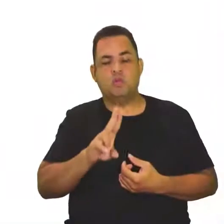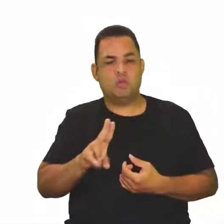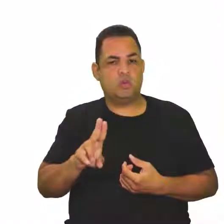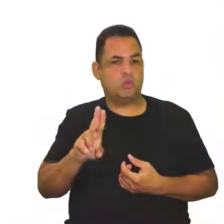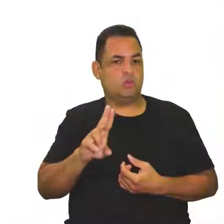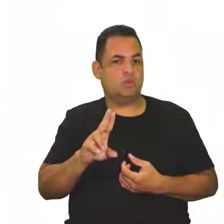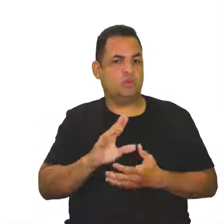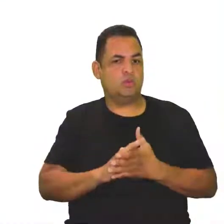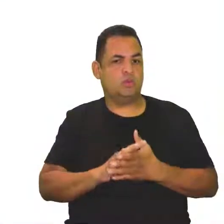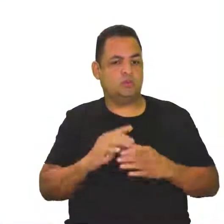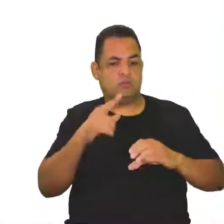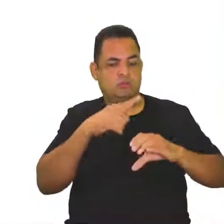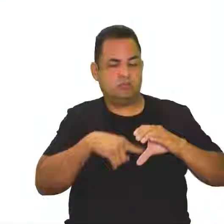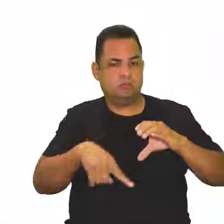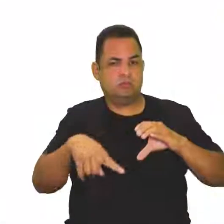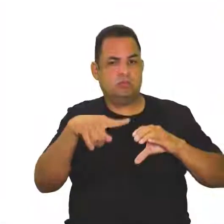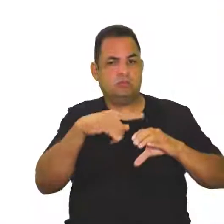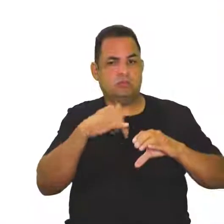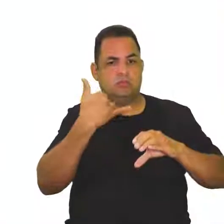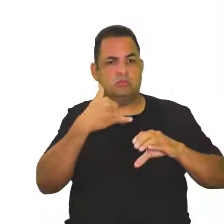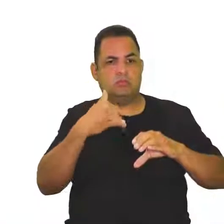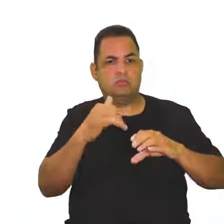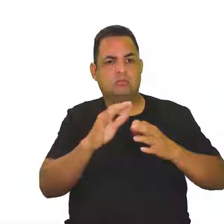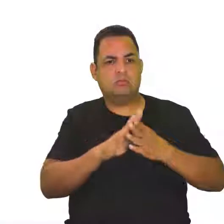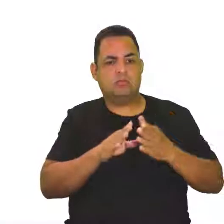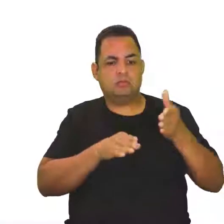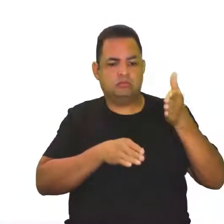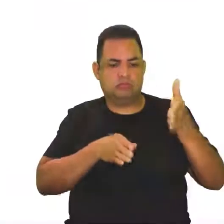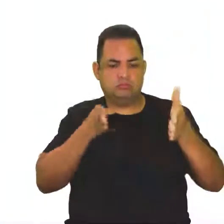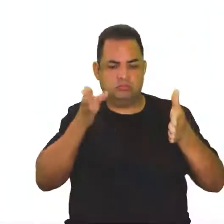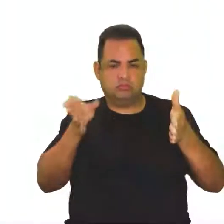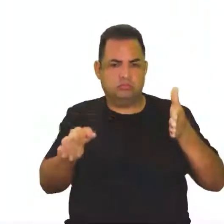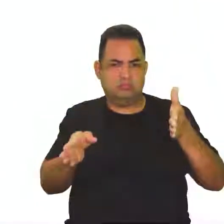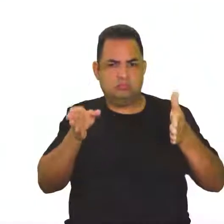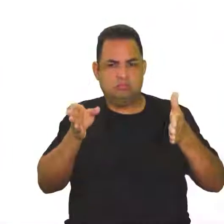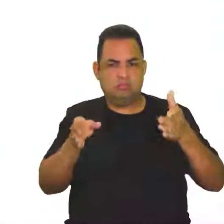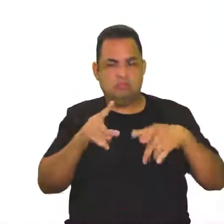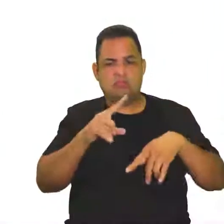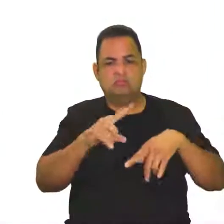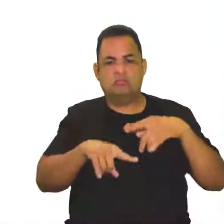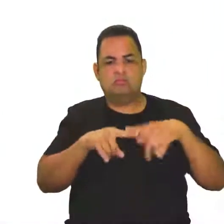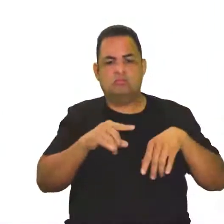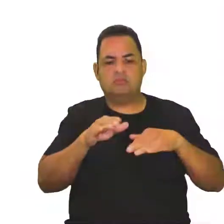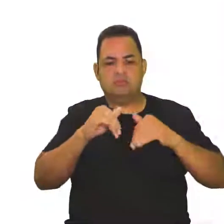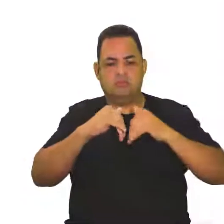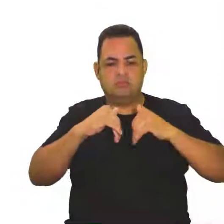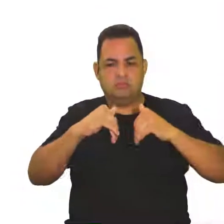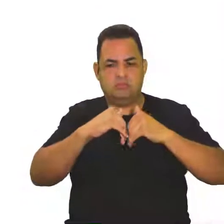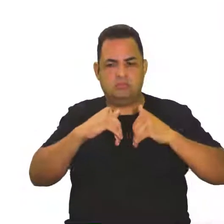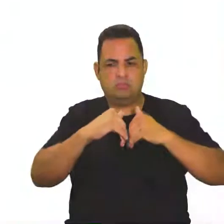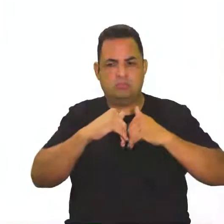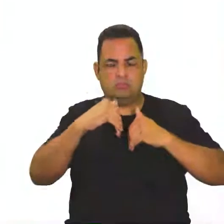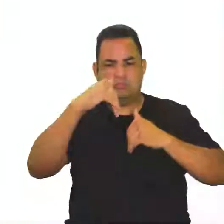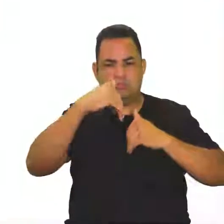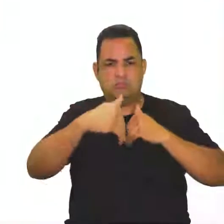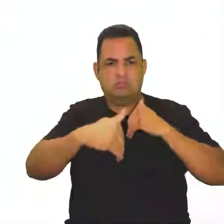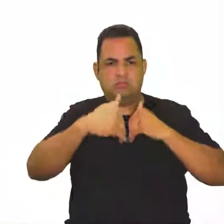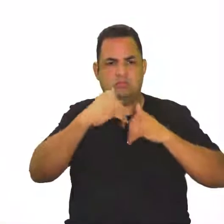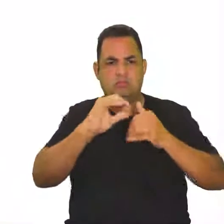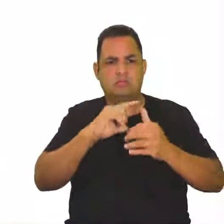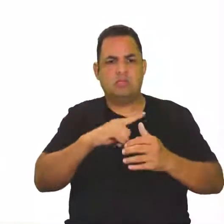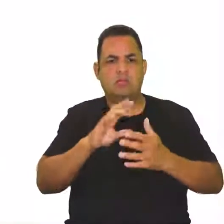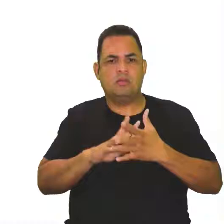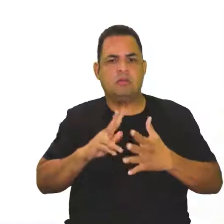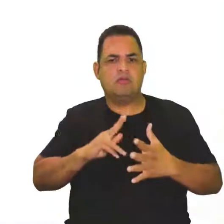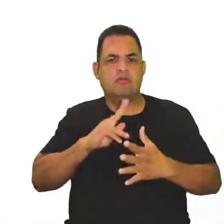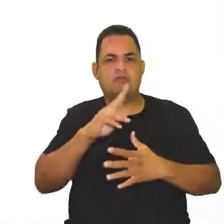campo elétrico entre as extremidades de um material isolante, olha só, atuará uma força